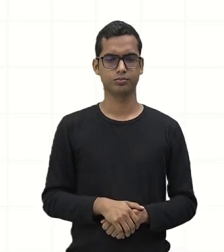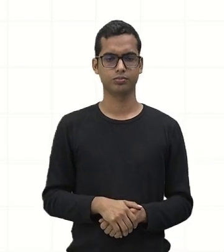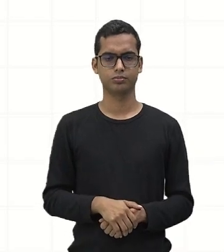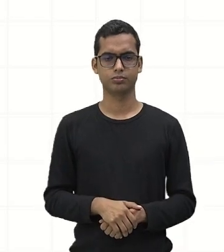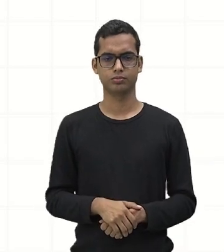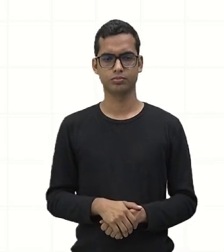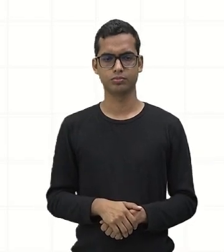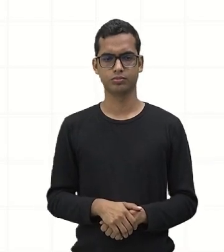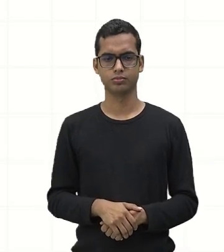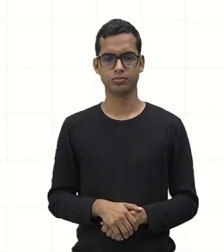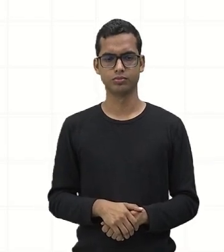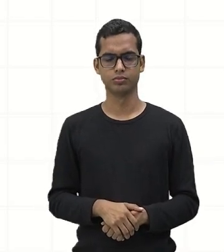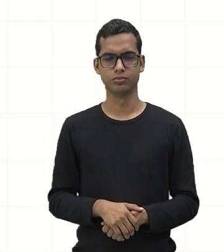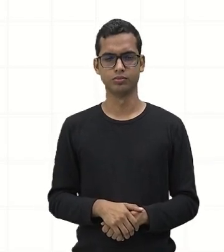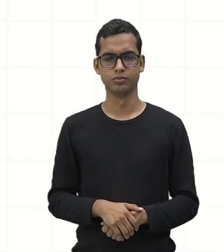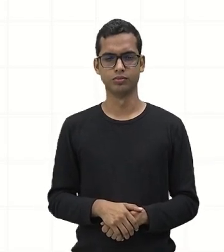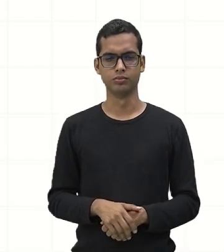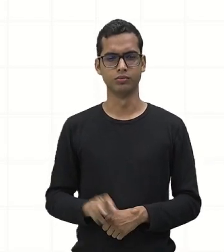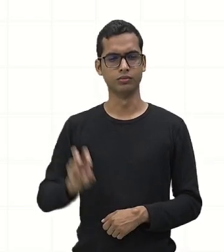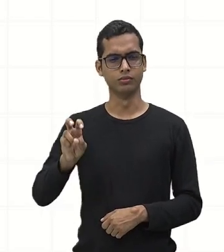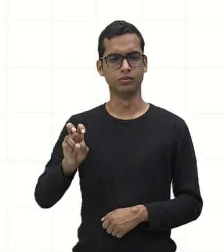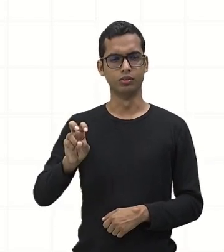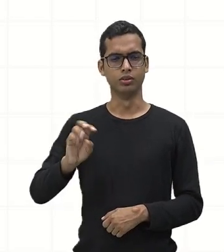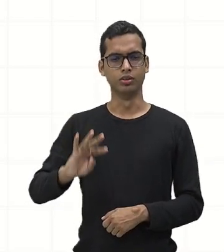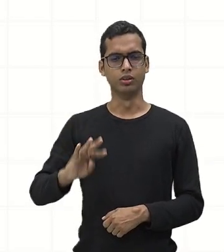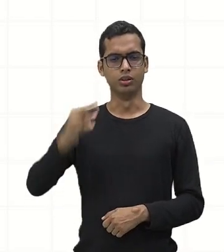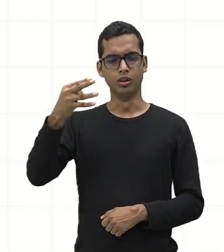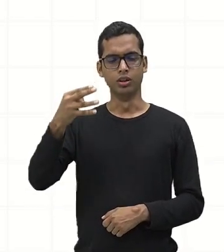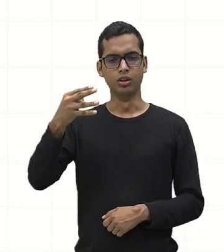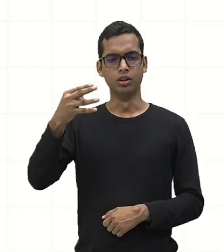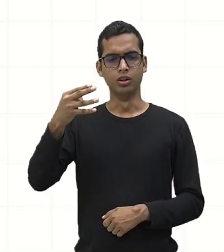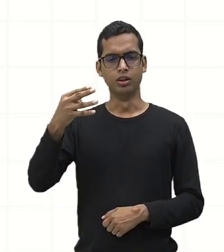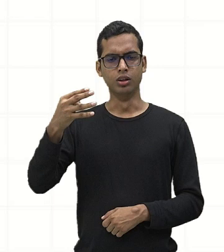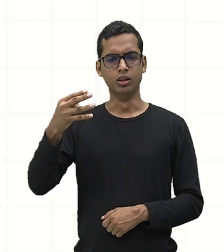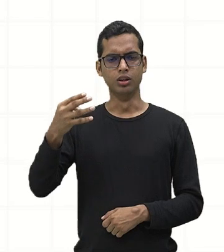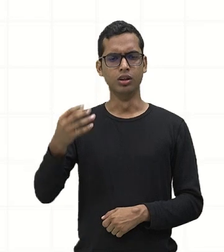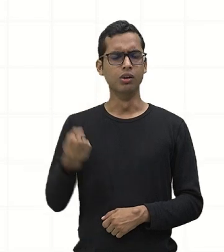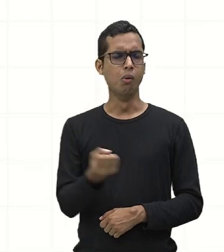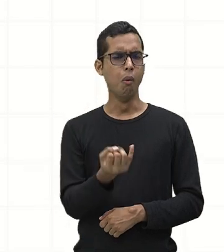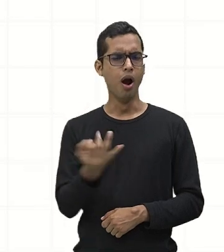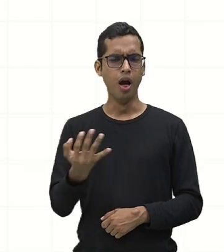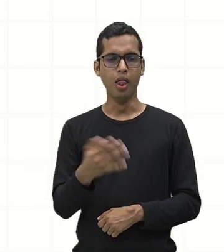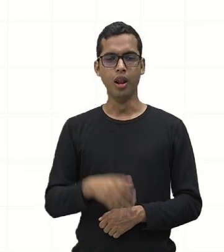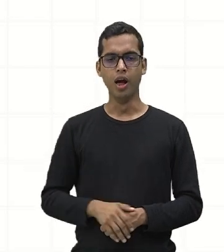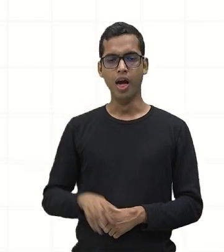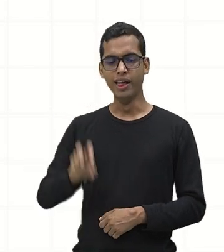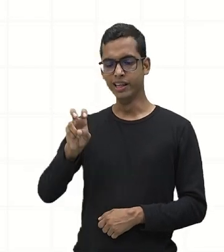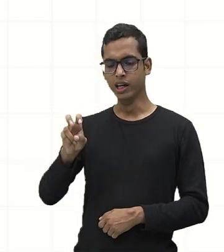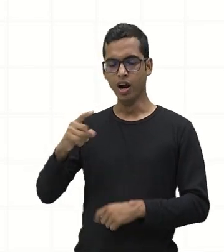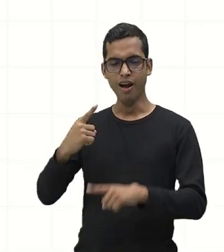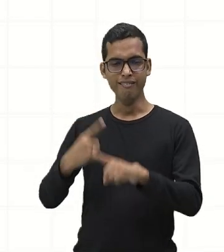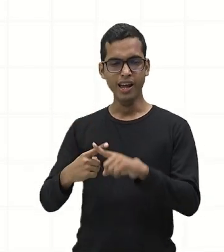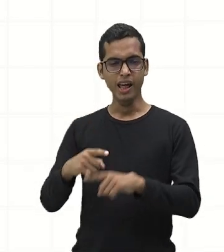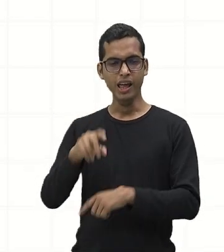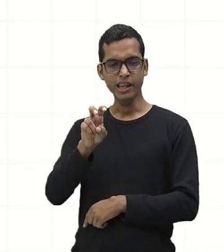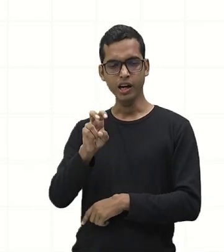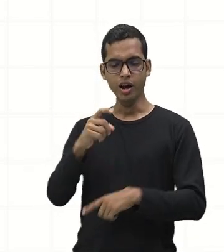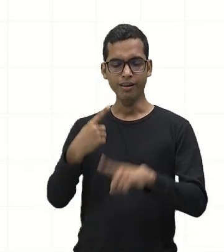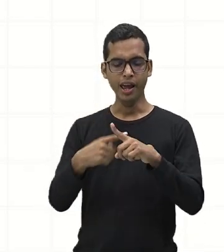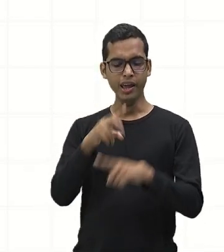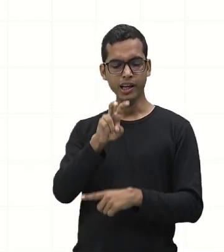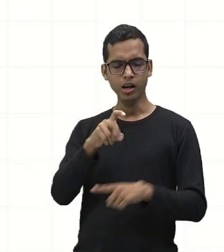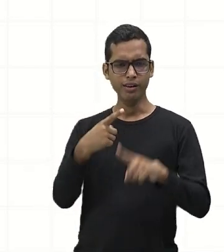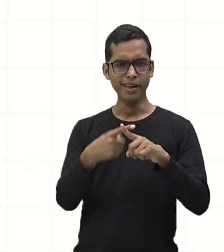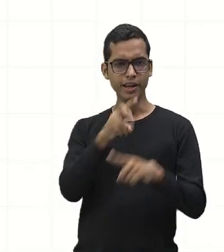é igual a 5 vezes 5 vezes 5 vezes 5.